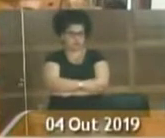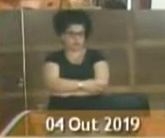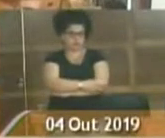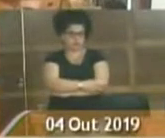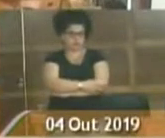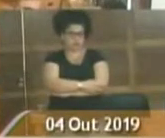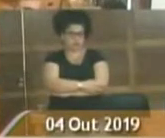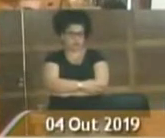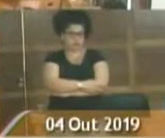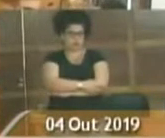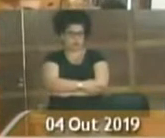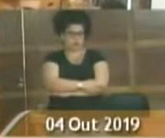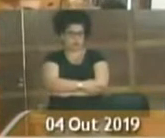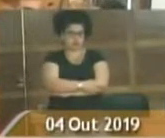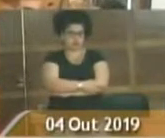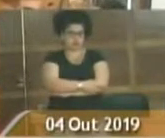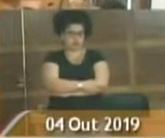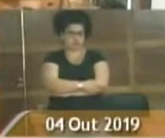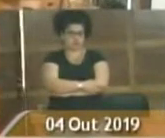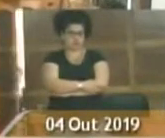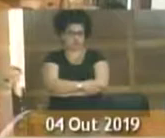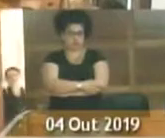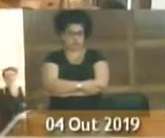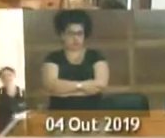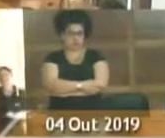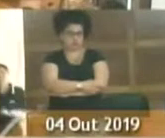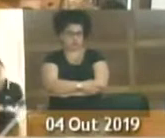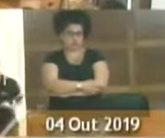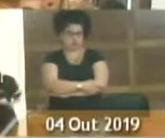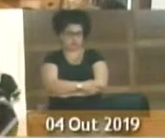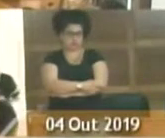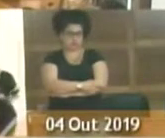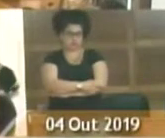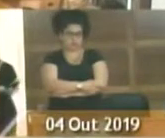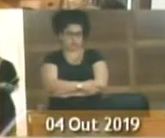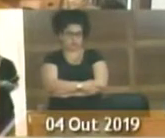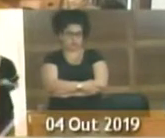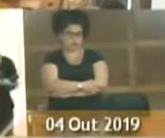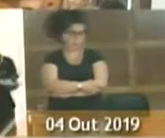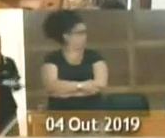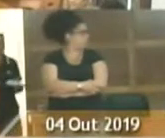igual eu, adoro. Fala. Oi?